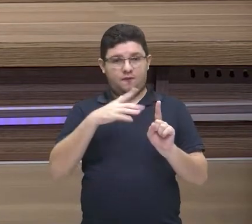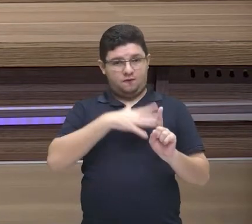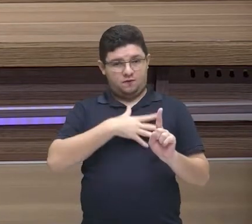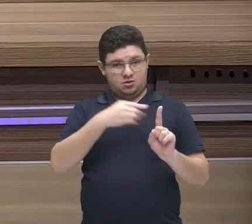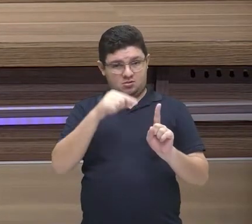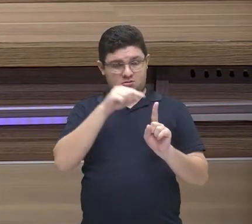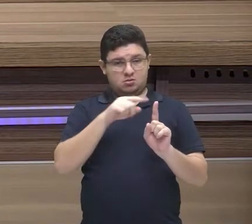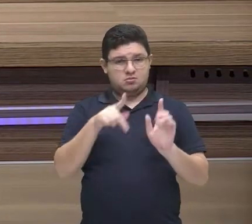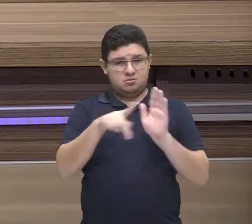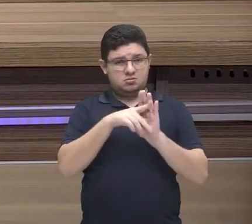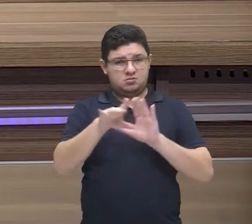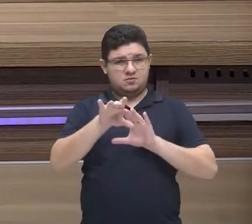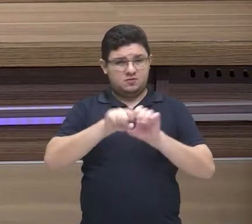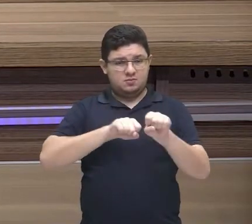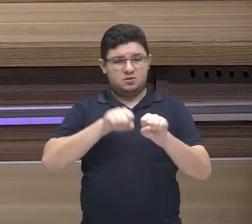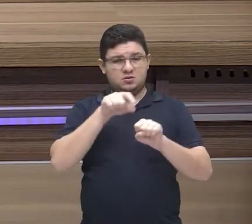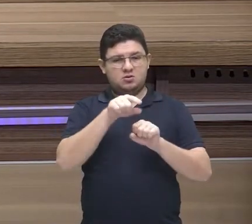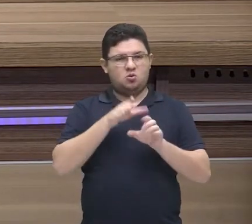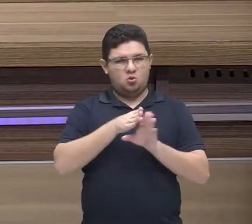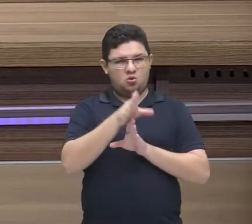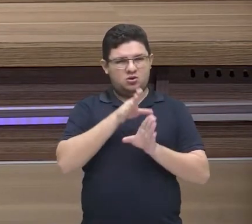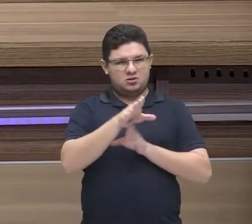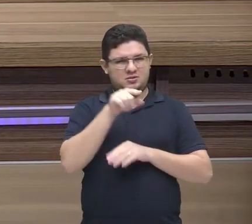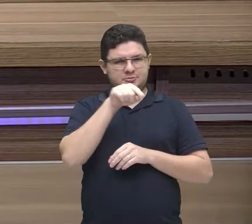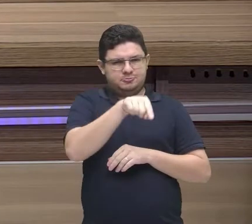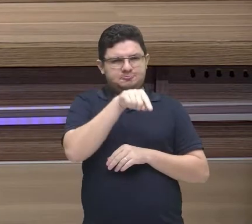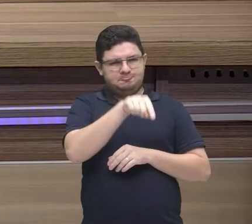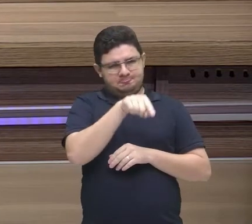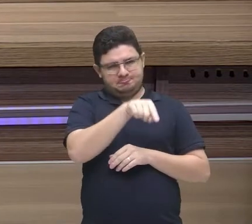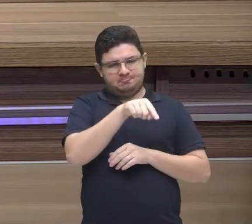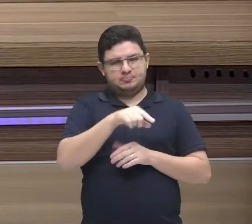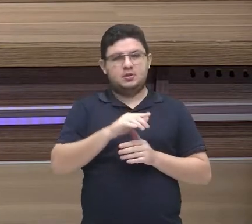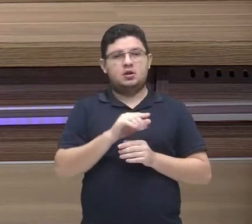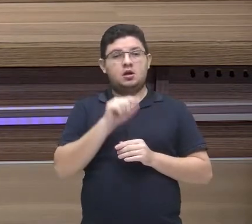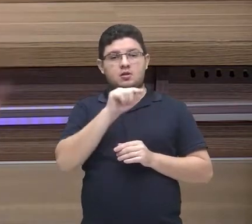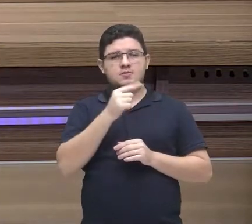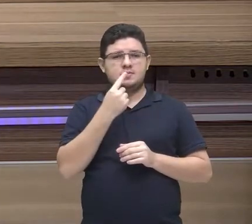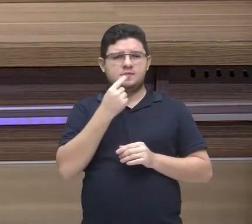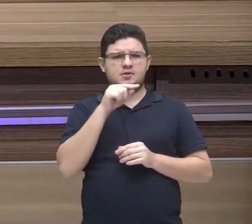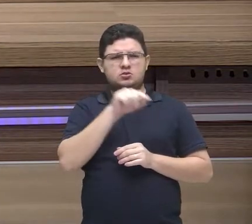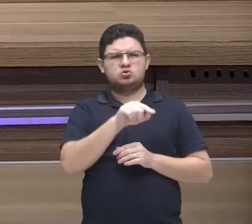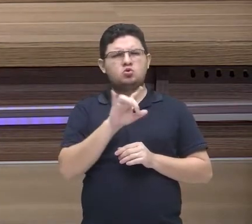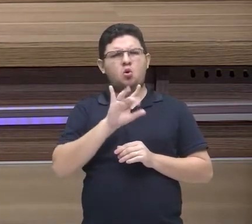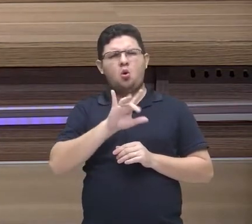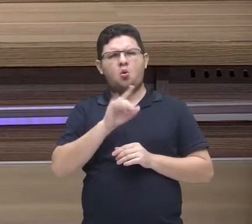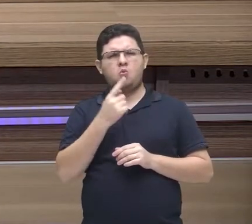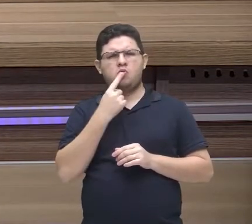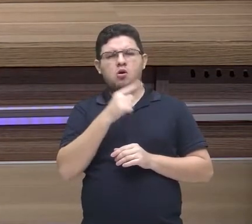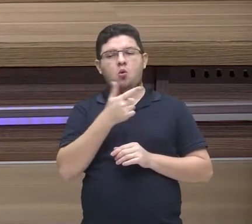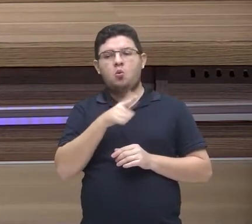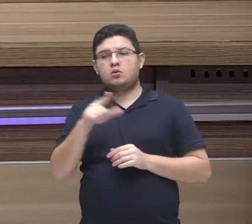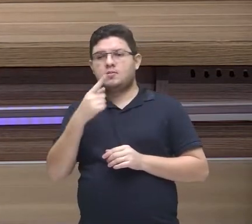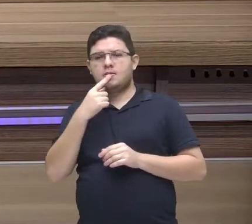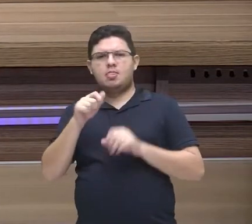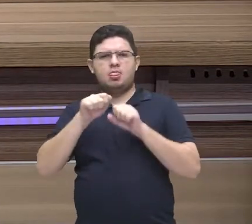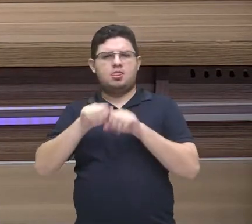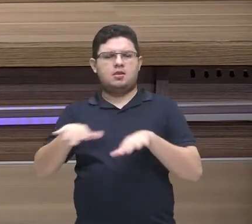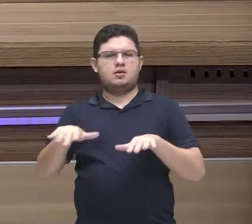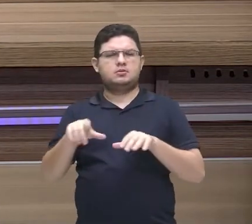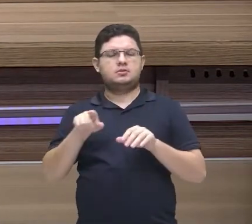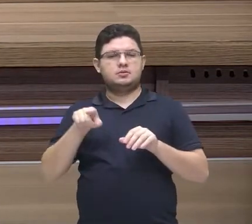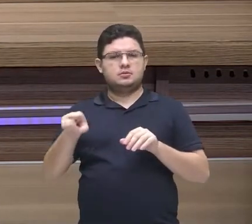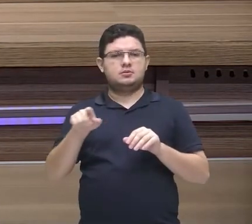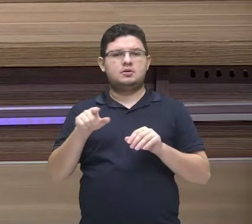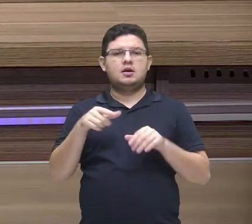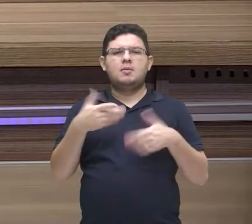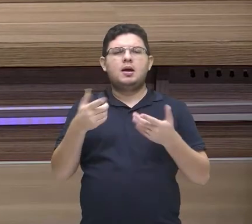foi uma gotinha de sangue que veio na calcinha dela, e a outra sujou tudo, manchou tudo. Mas não é sujo, sangue